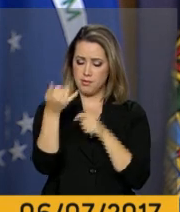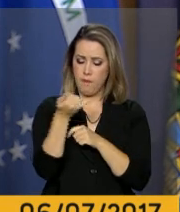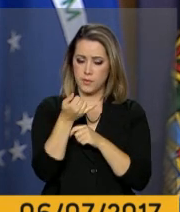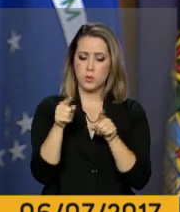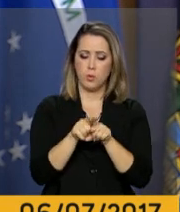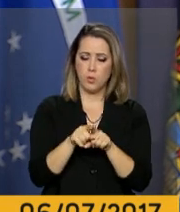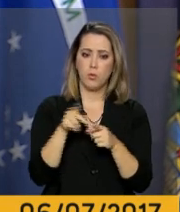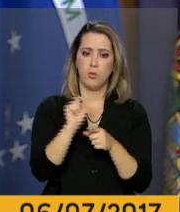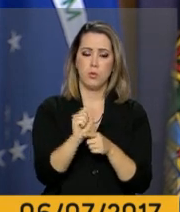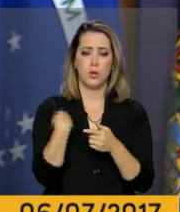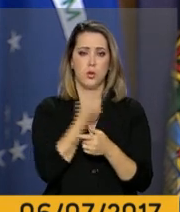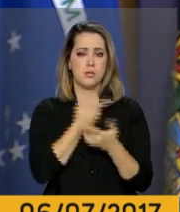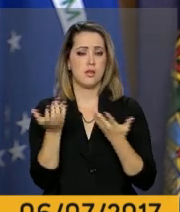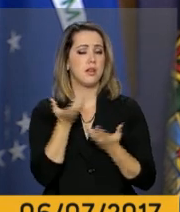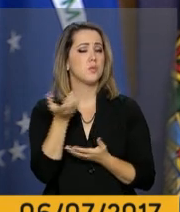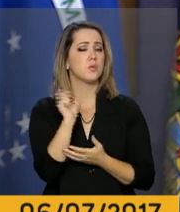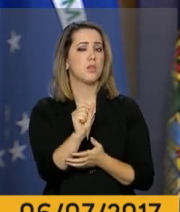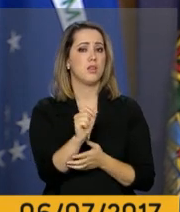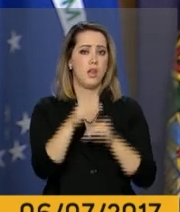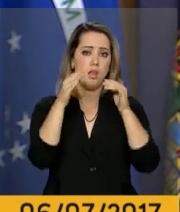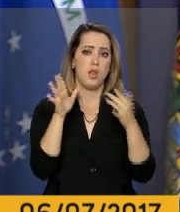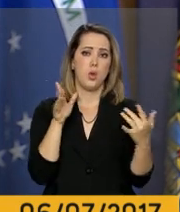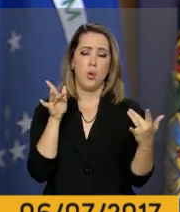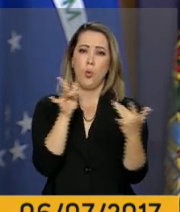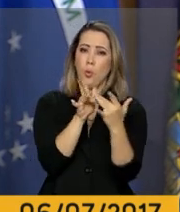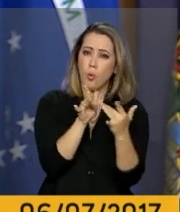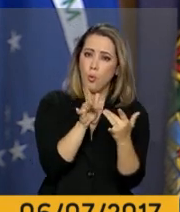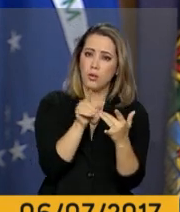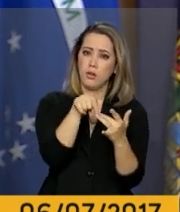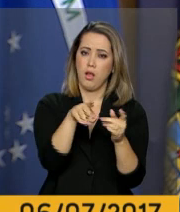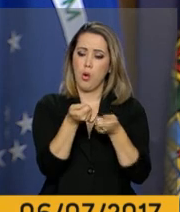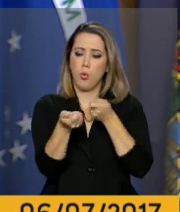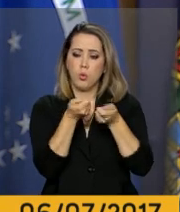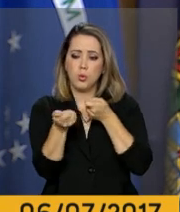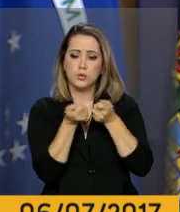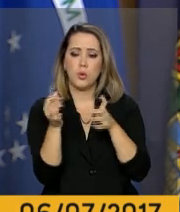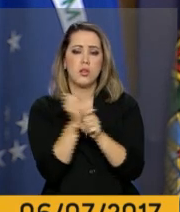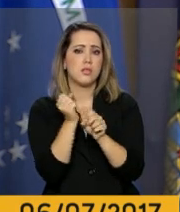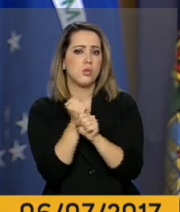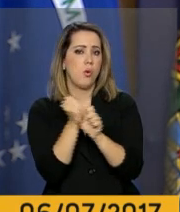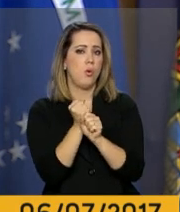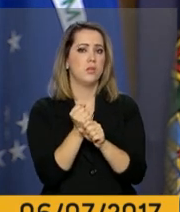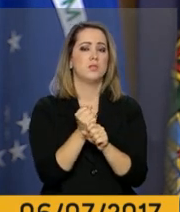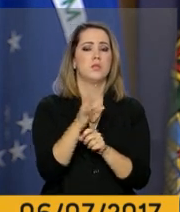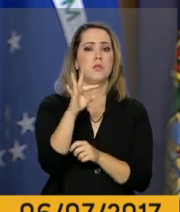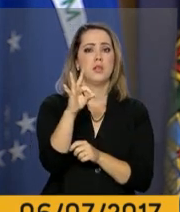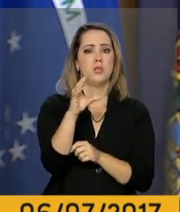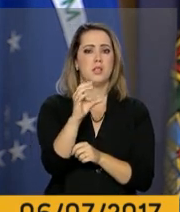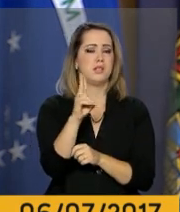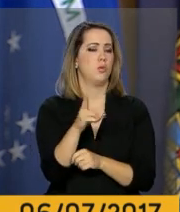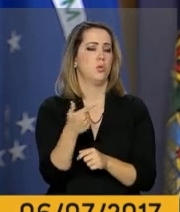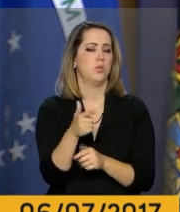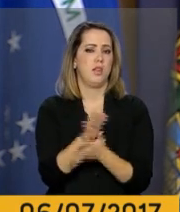na administração com a relação mais equilibrada das contas públicas para que não haja impugnações a elas e por isso eu